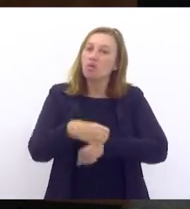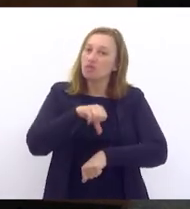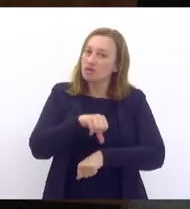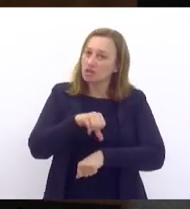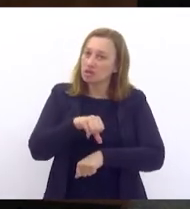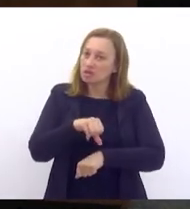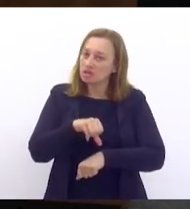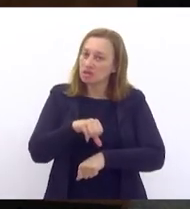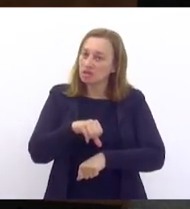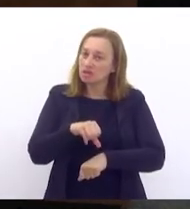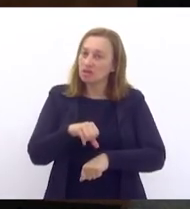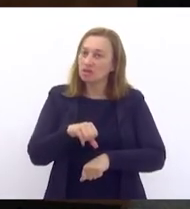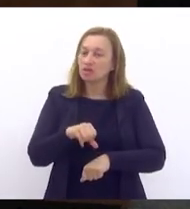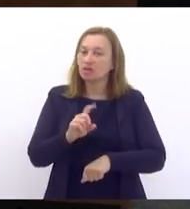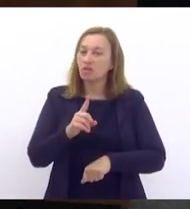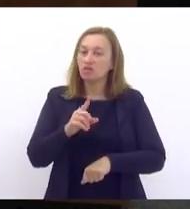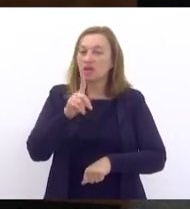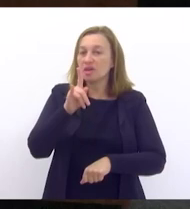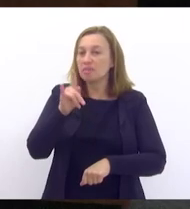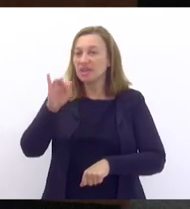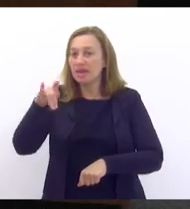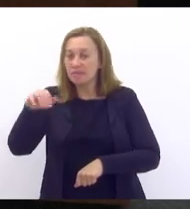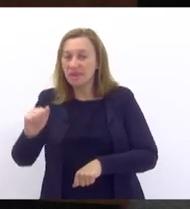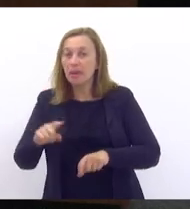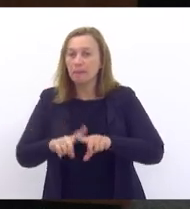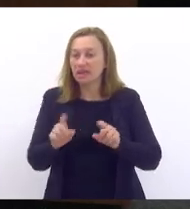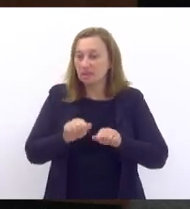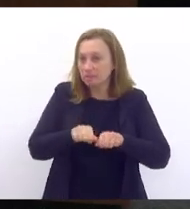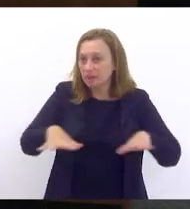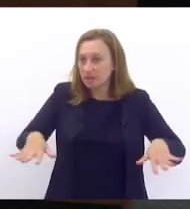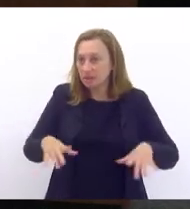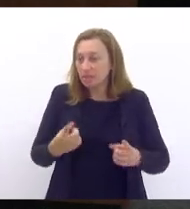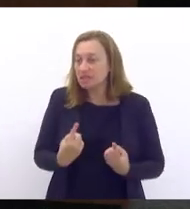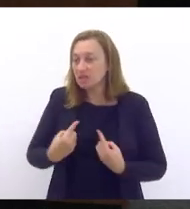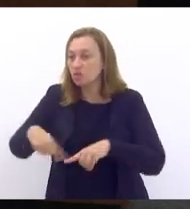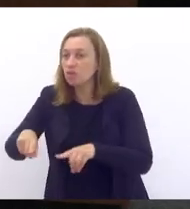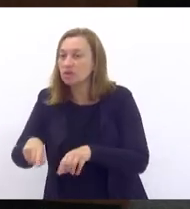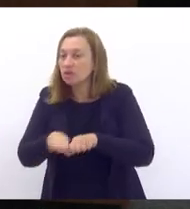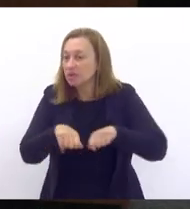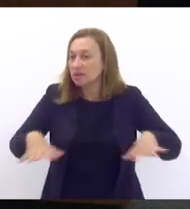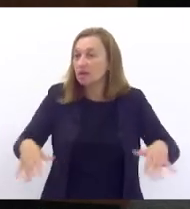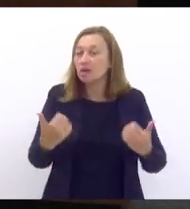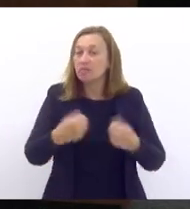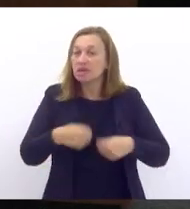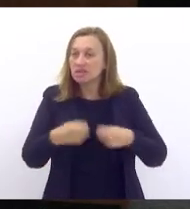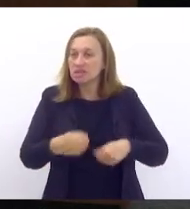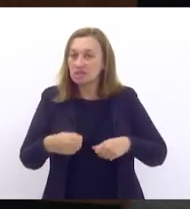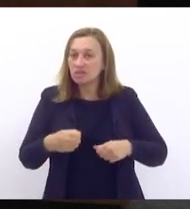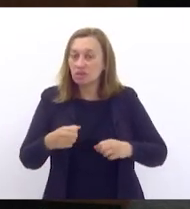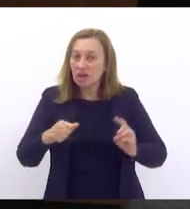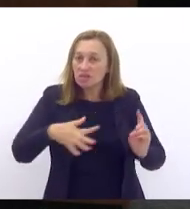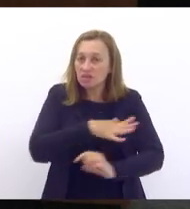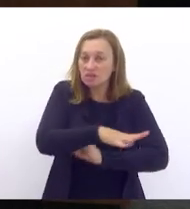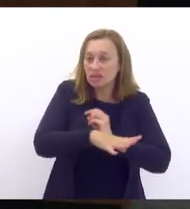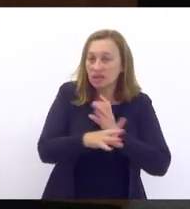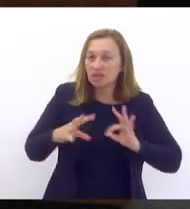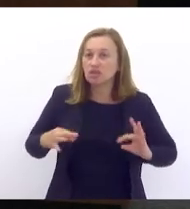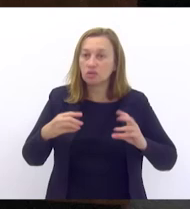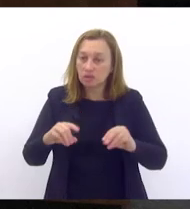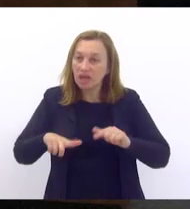uma epidemia, foi uma pandemia. Para enfrentar a pandemia, teve que mobilizar a sociedade como um